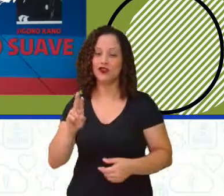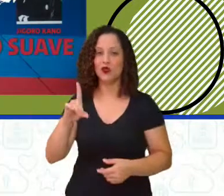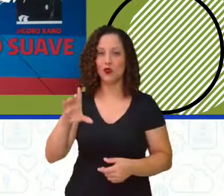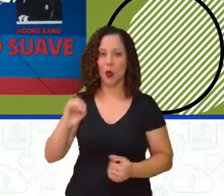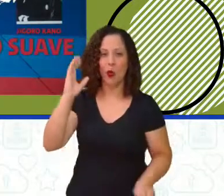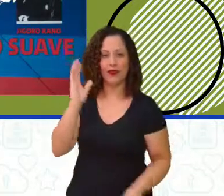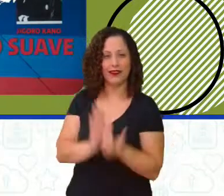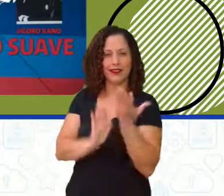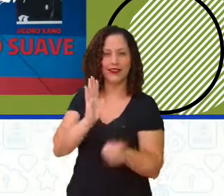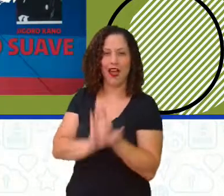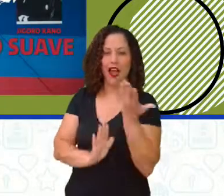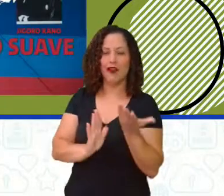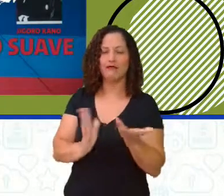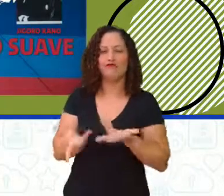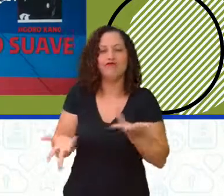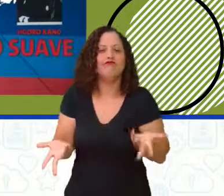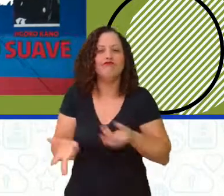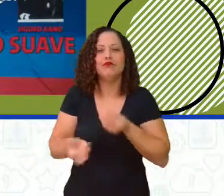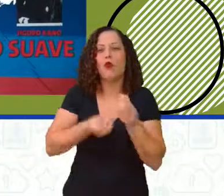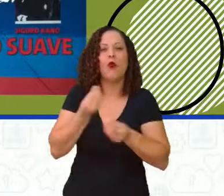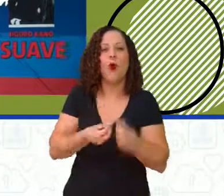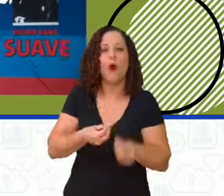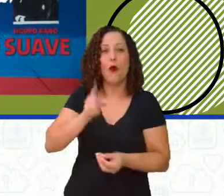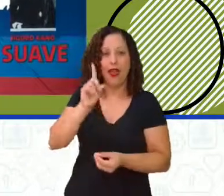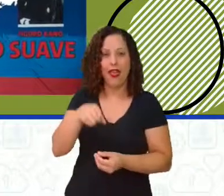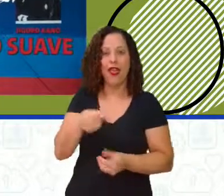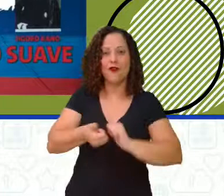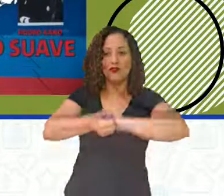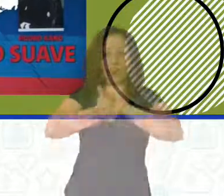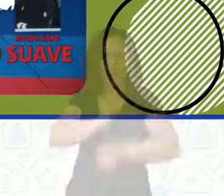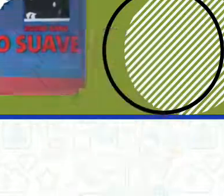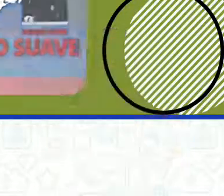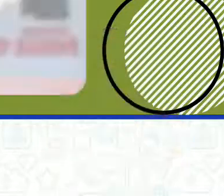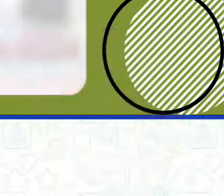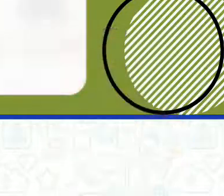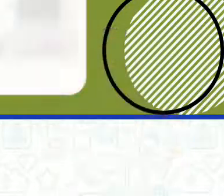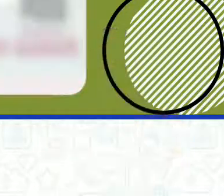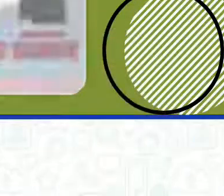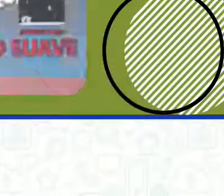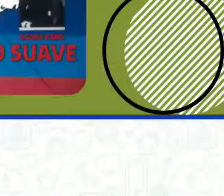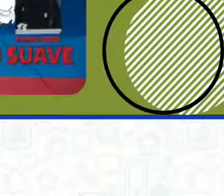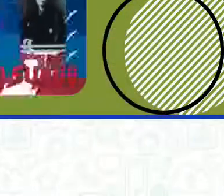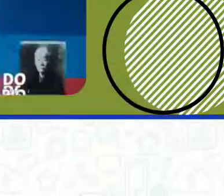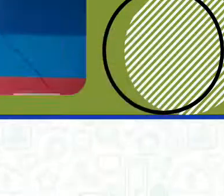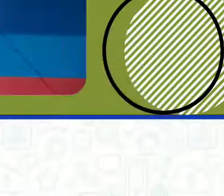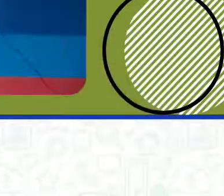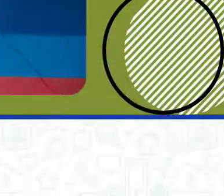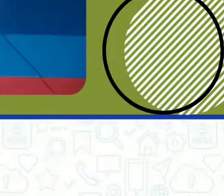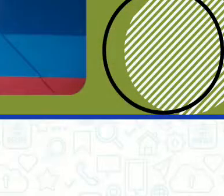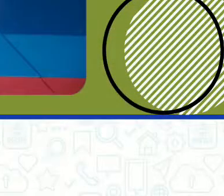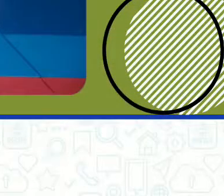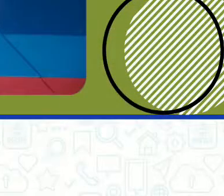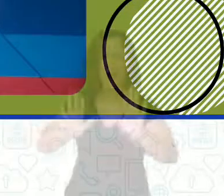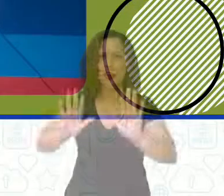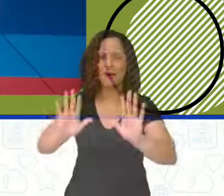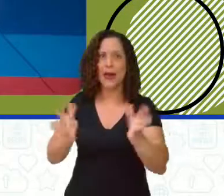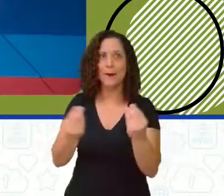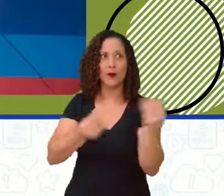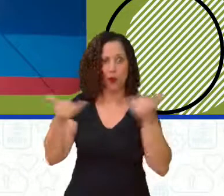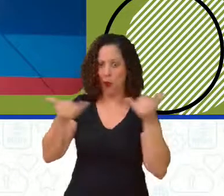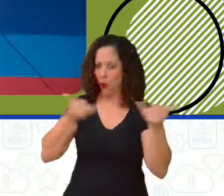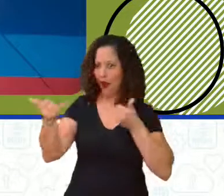suave, porque utiliza o ataque do adversário como alavanca para você dar o golpe. O Judô é o esporte que preza pelo fortalecimento físico, mental e espiritual. Peraí, gente. É muita